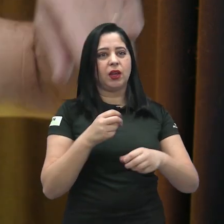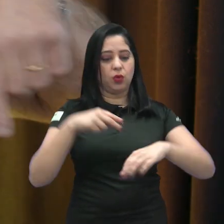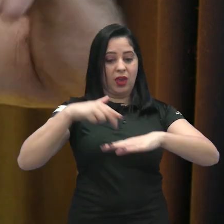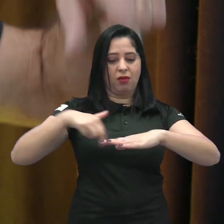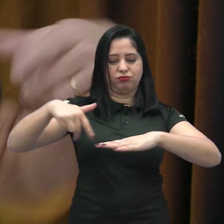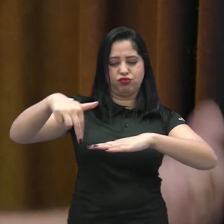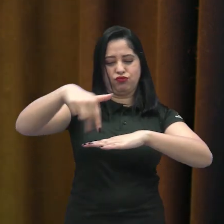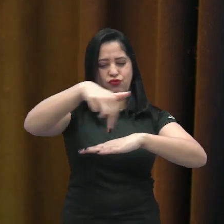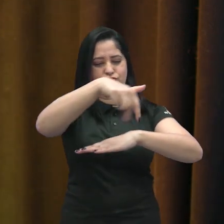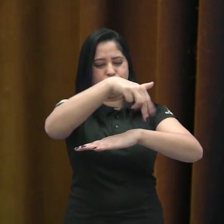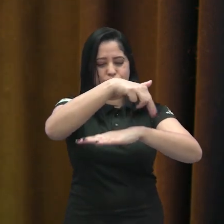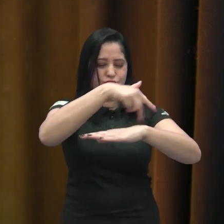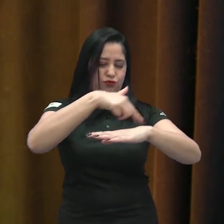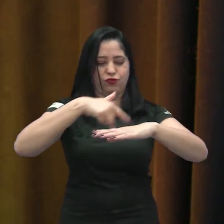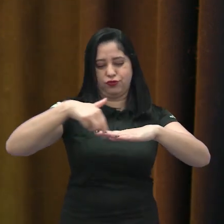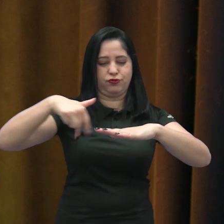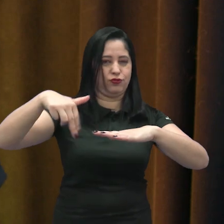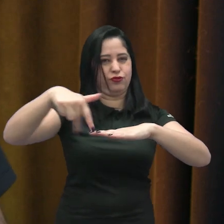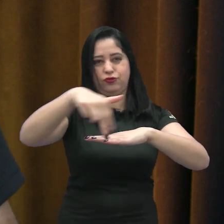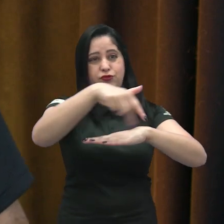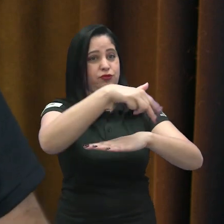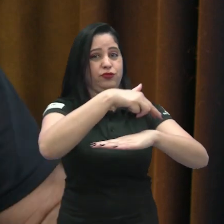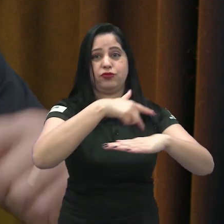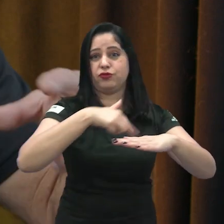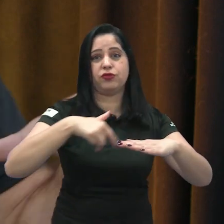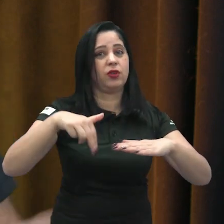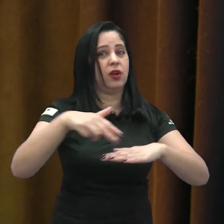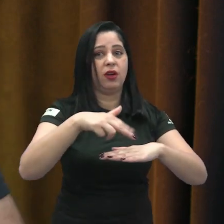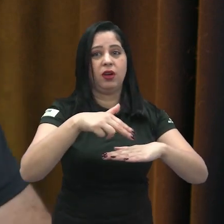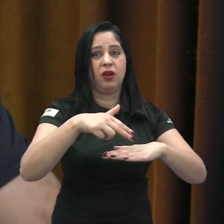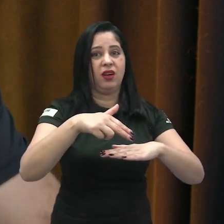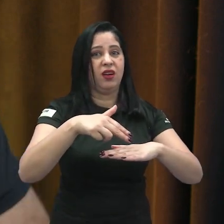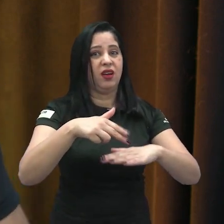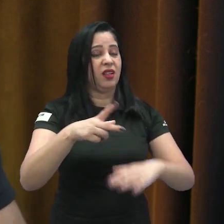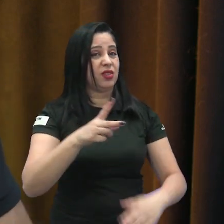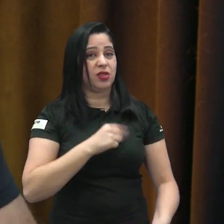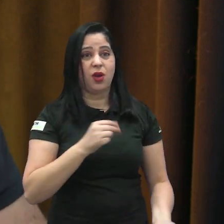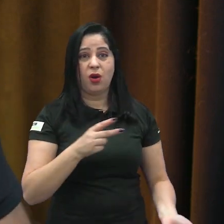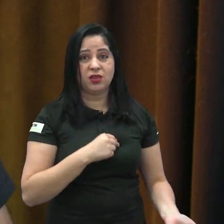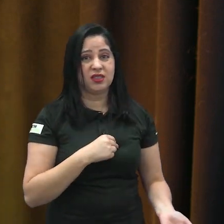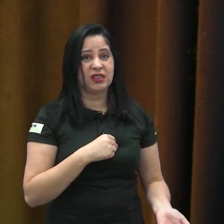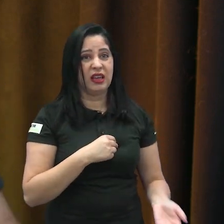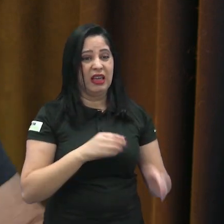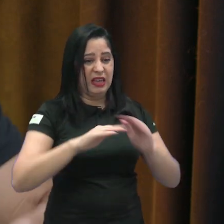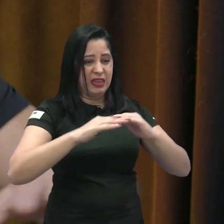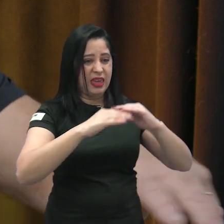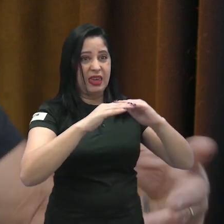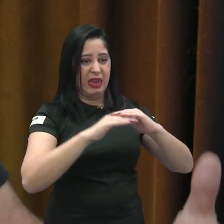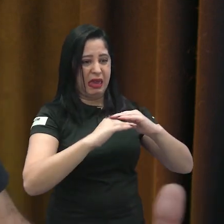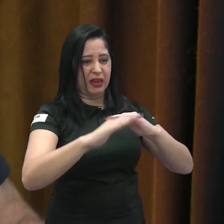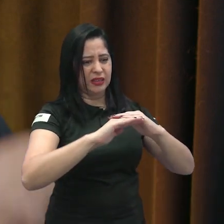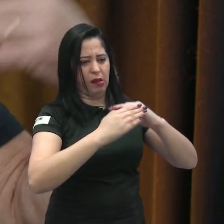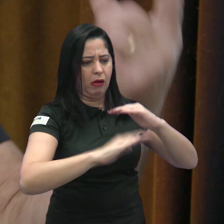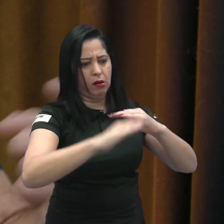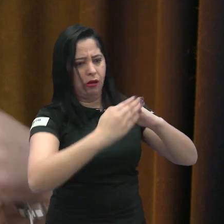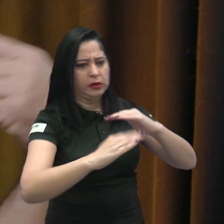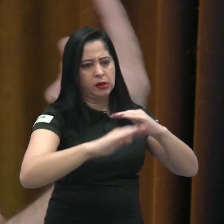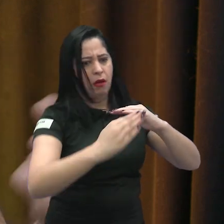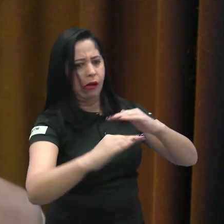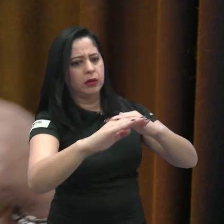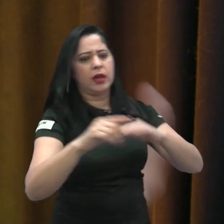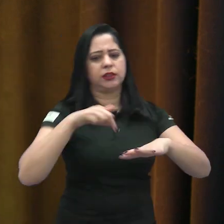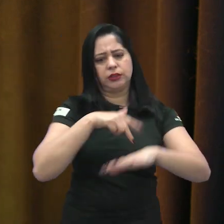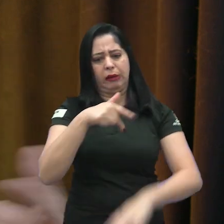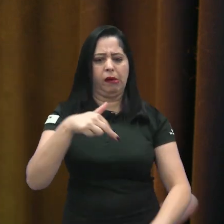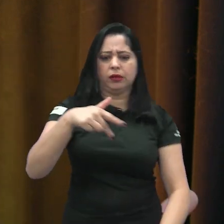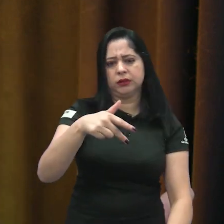volta de um canavial. Eu jogava no União Bandeirantes, num lugar todo ridículo, cheio de buraco. E a gente Sim. dava a